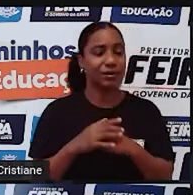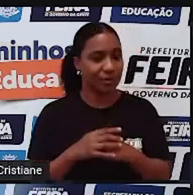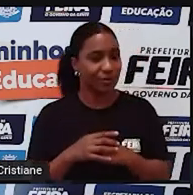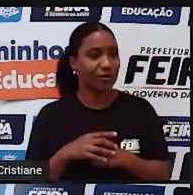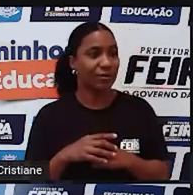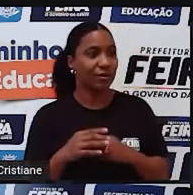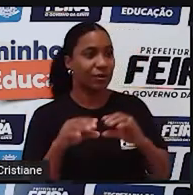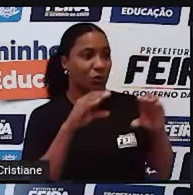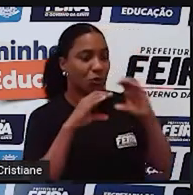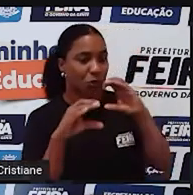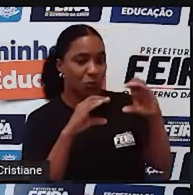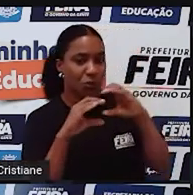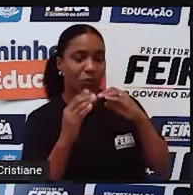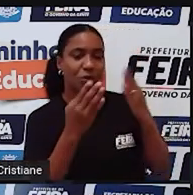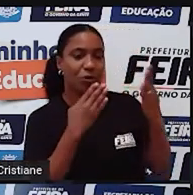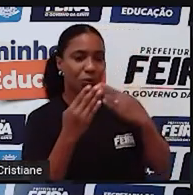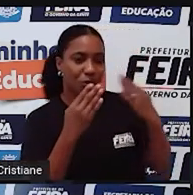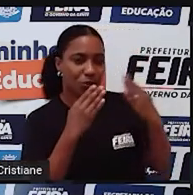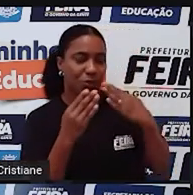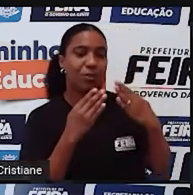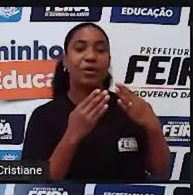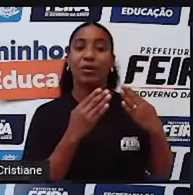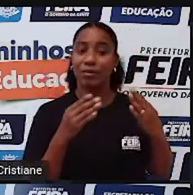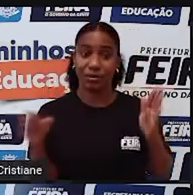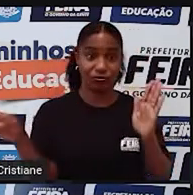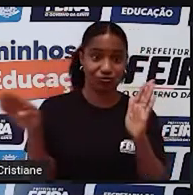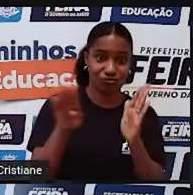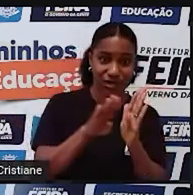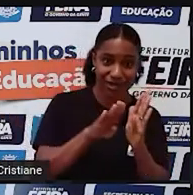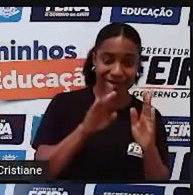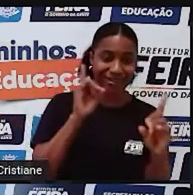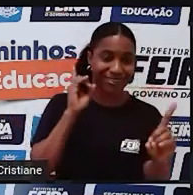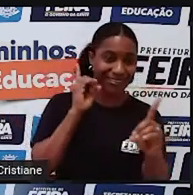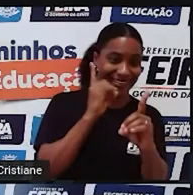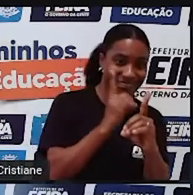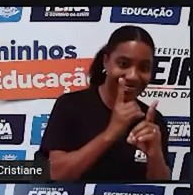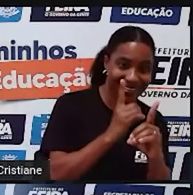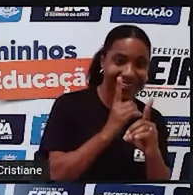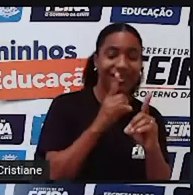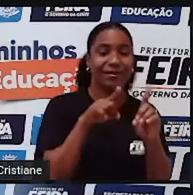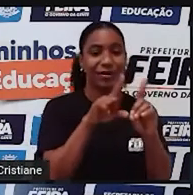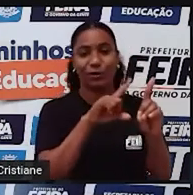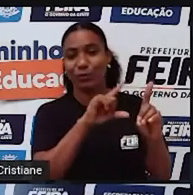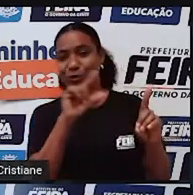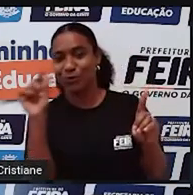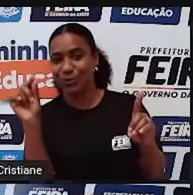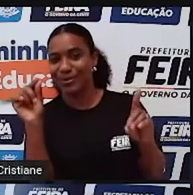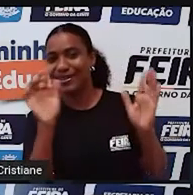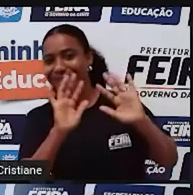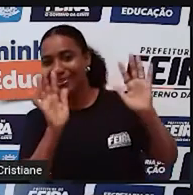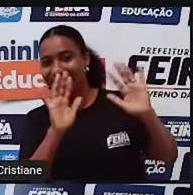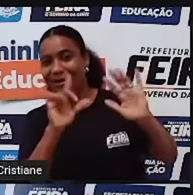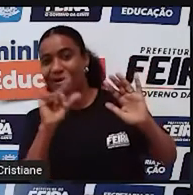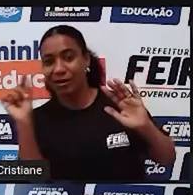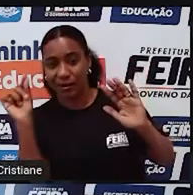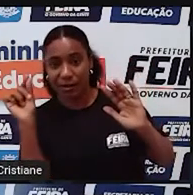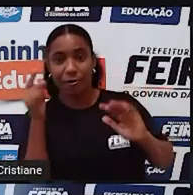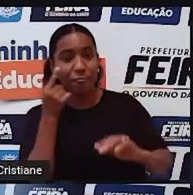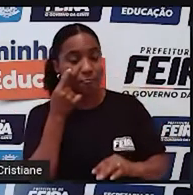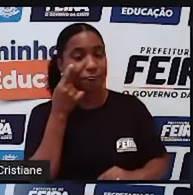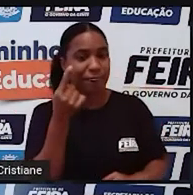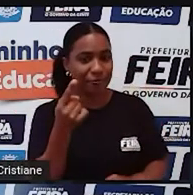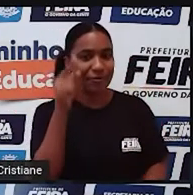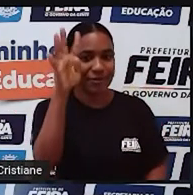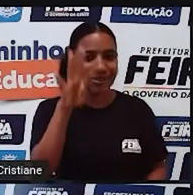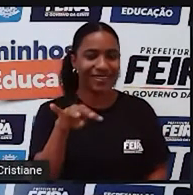uma conversação, ao chegar em um determinado lugar e quando nós nos despedimos. Então, vamos ver um pouco mais sobre